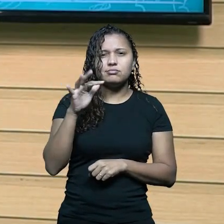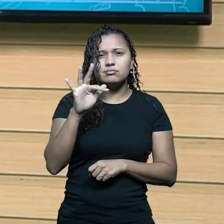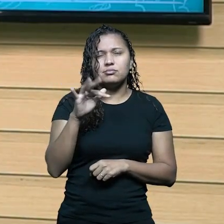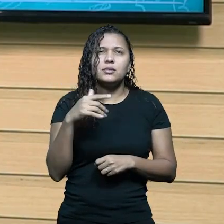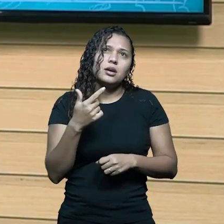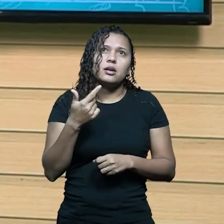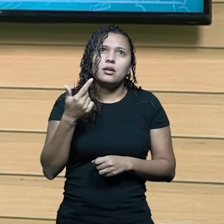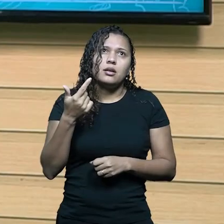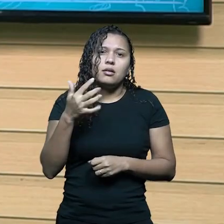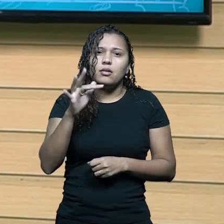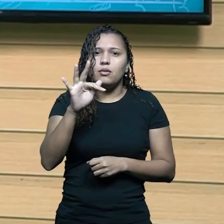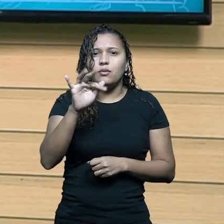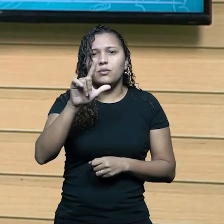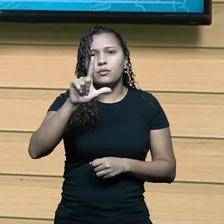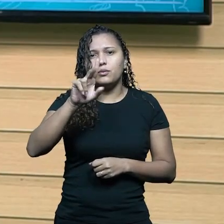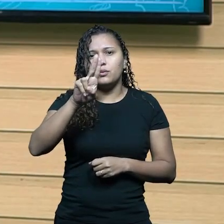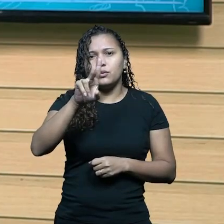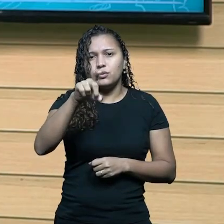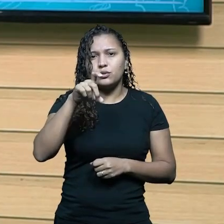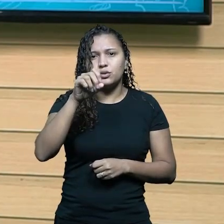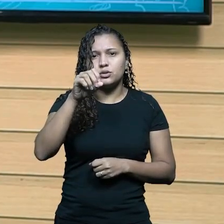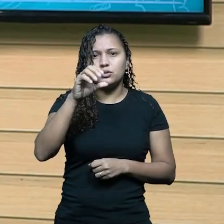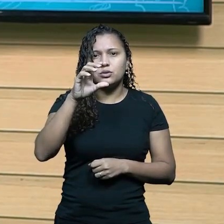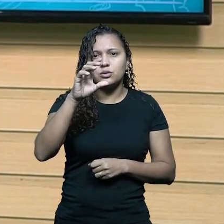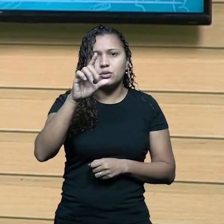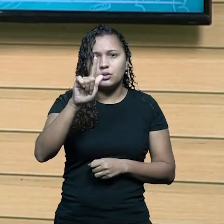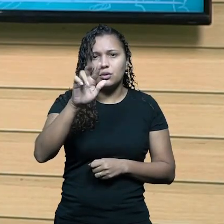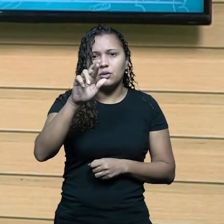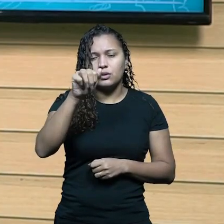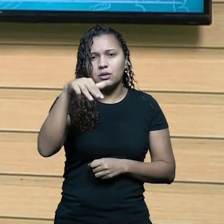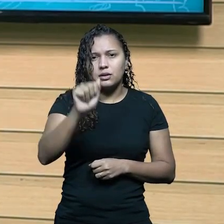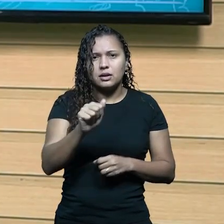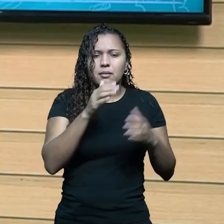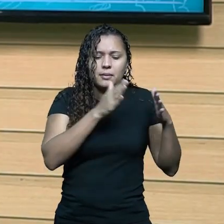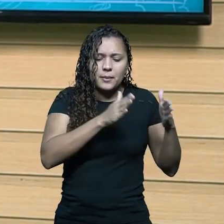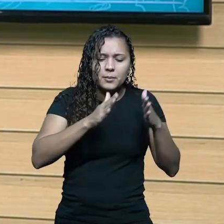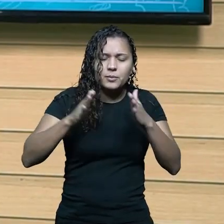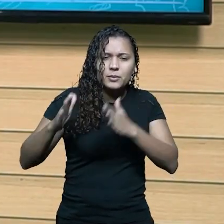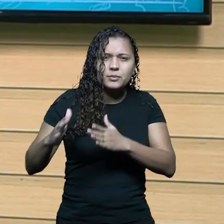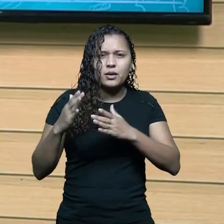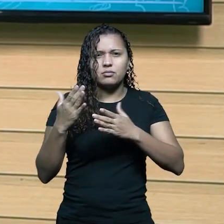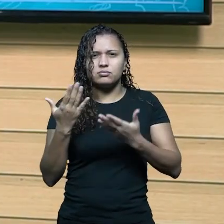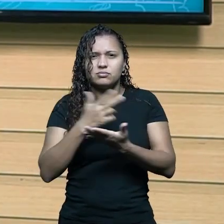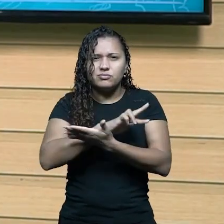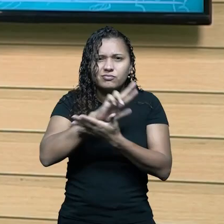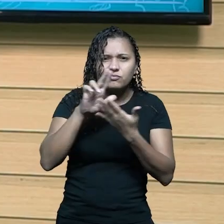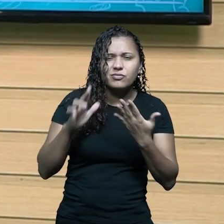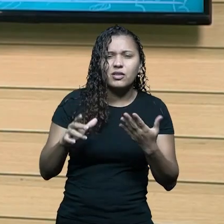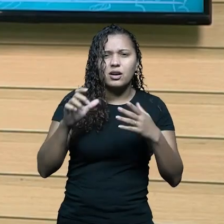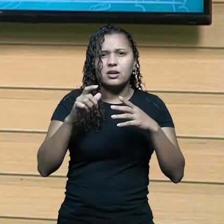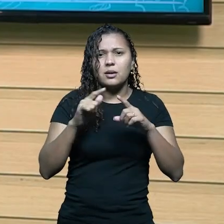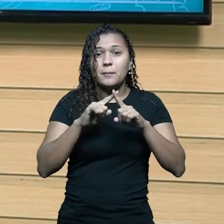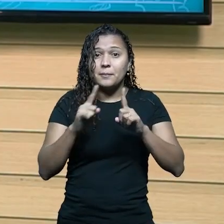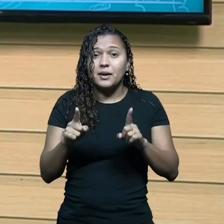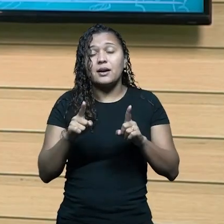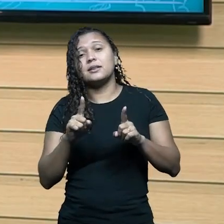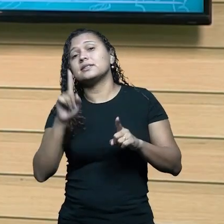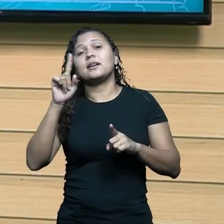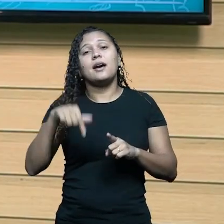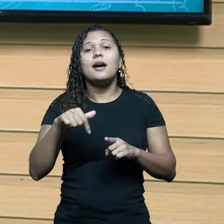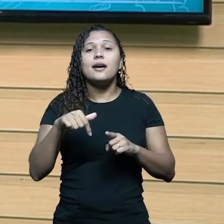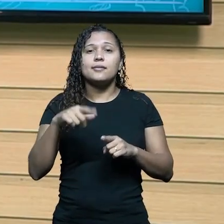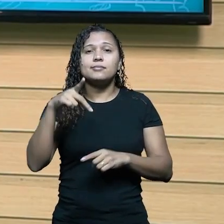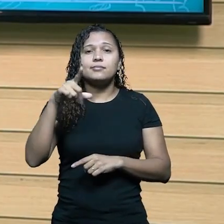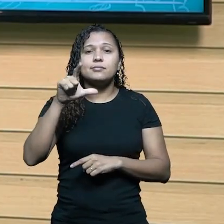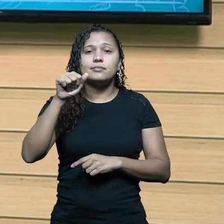fluxograma. O fluxograma vai mostrar a sequência dos elementos de tubulação, do encanamento, e a